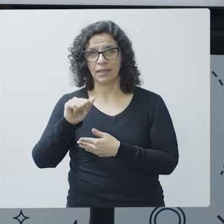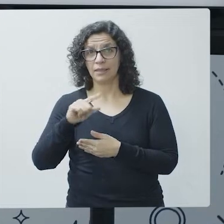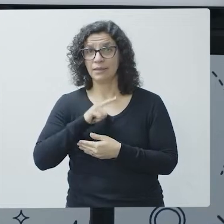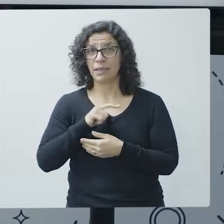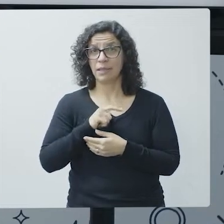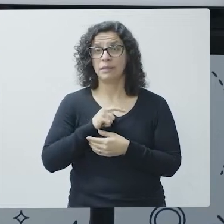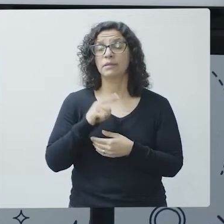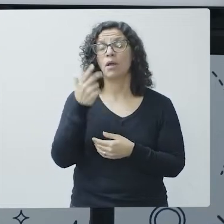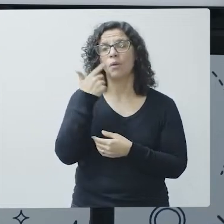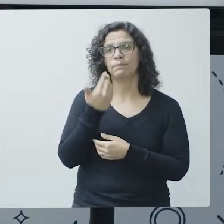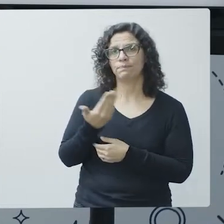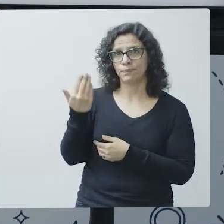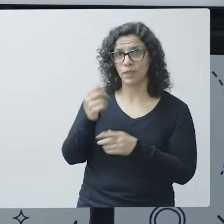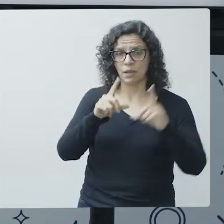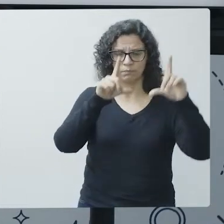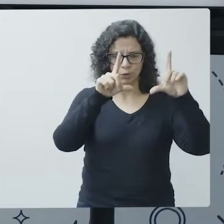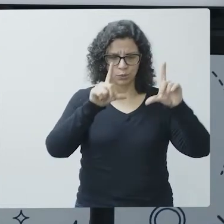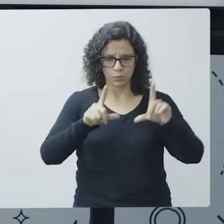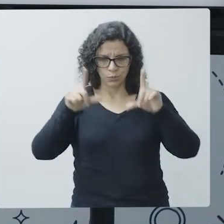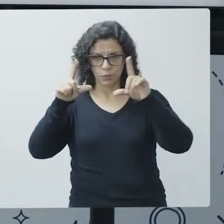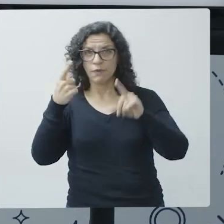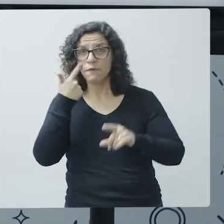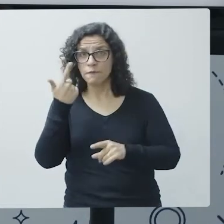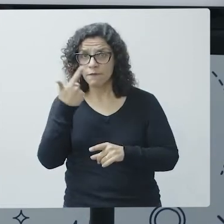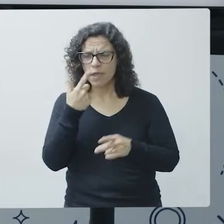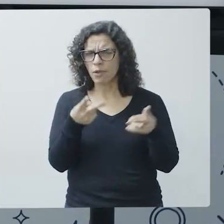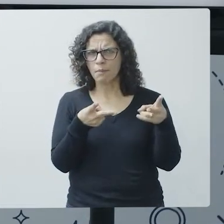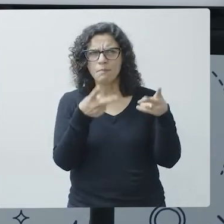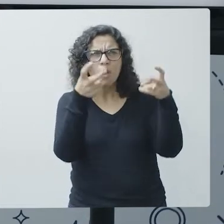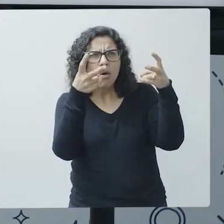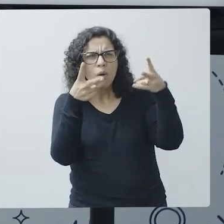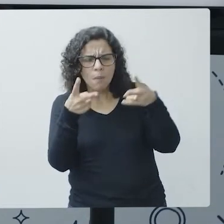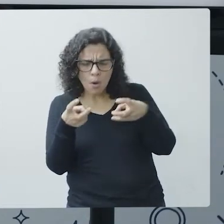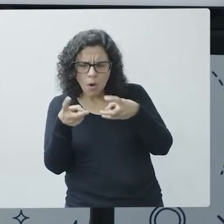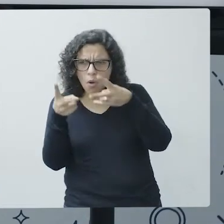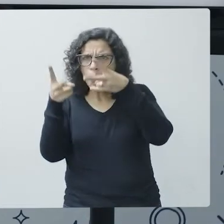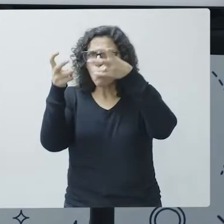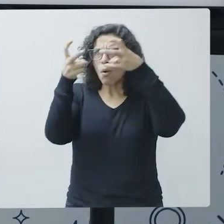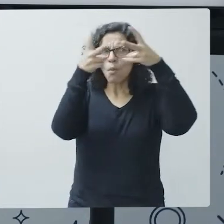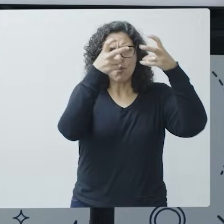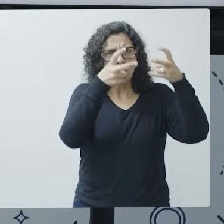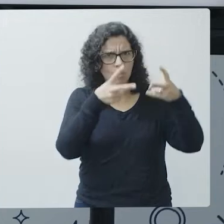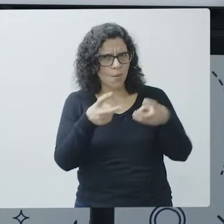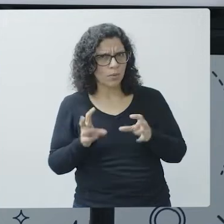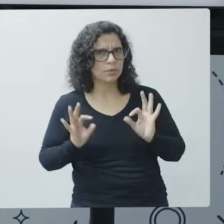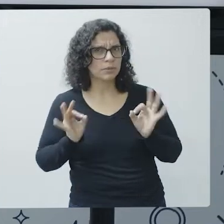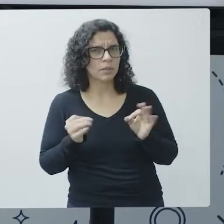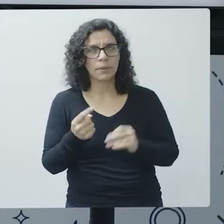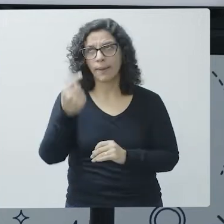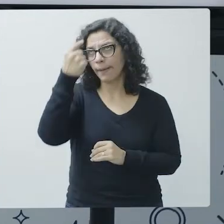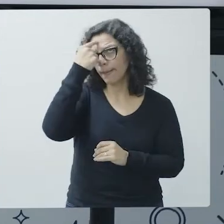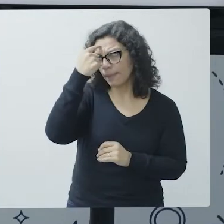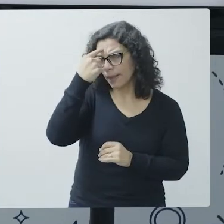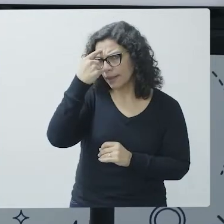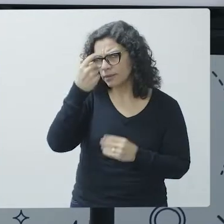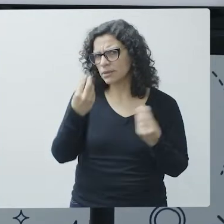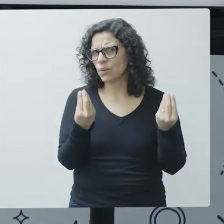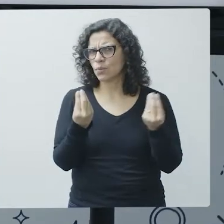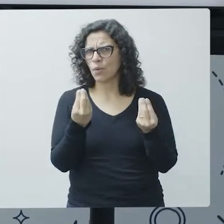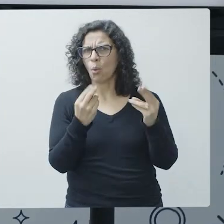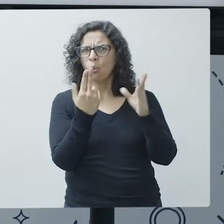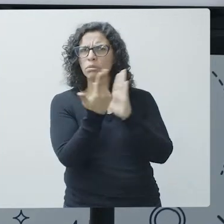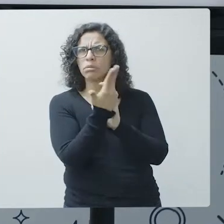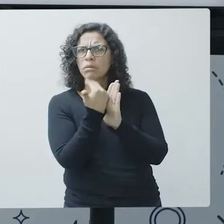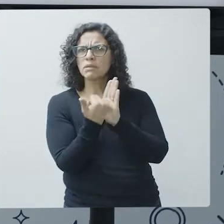três imagens. Eu só peço para que vocês observem essas imagens e pense: o que essa